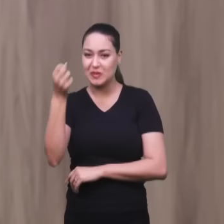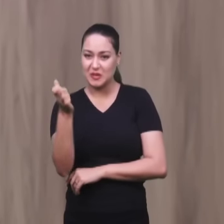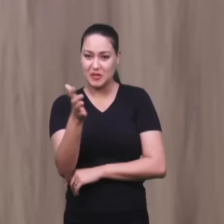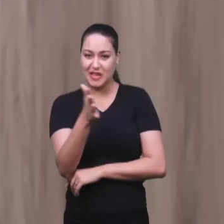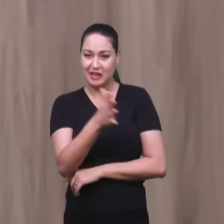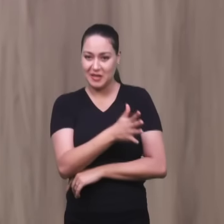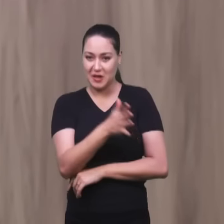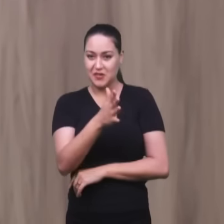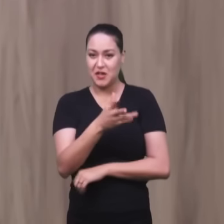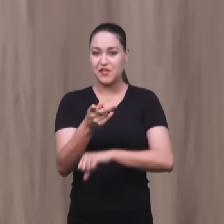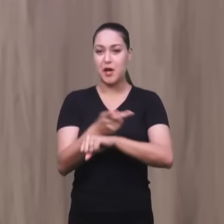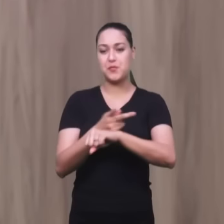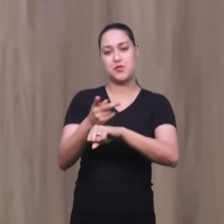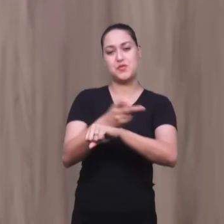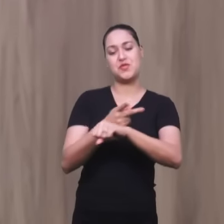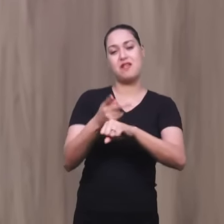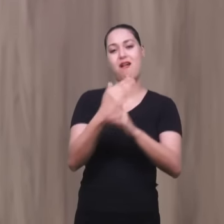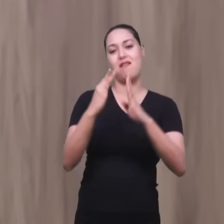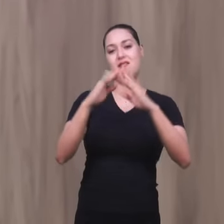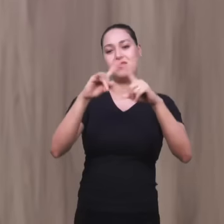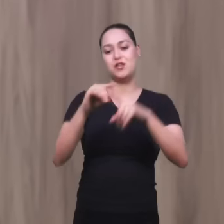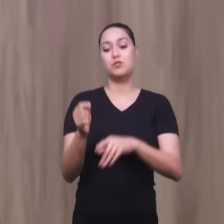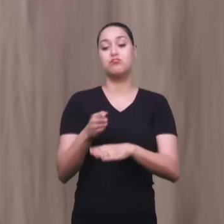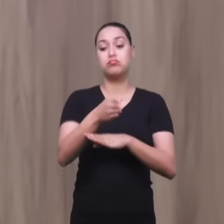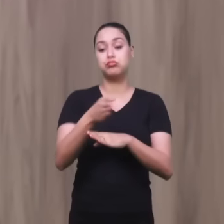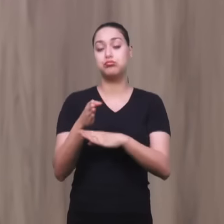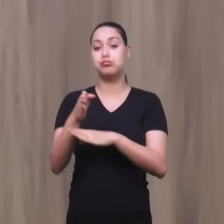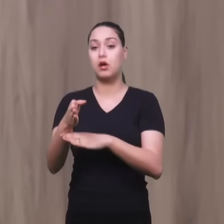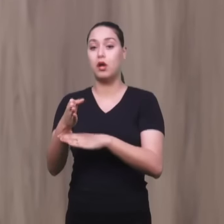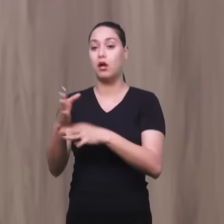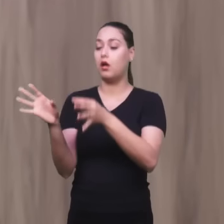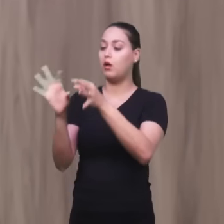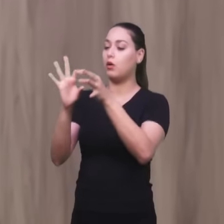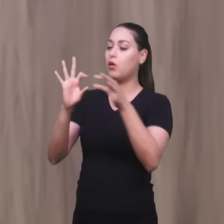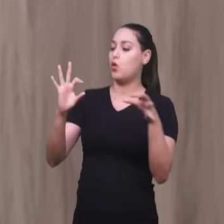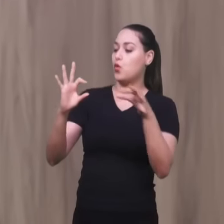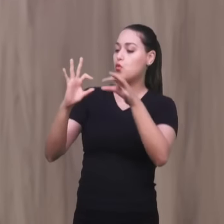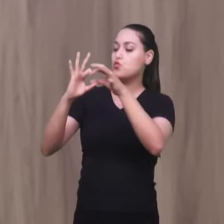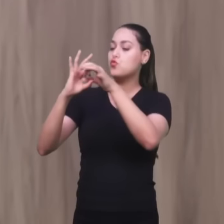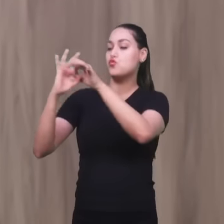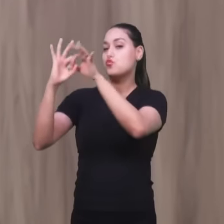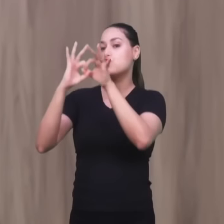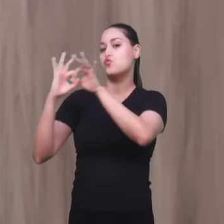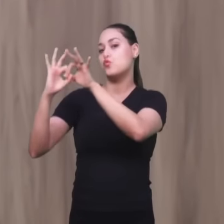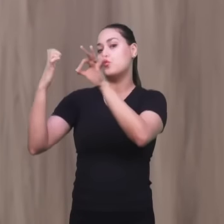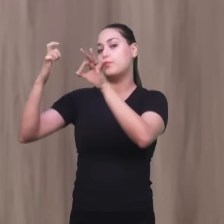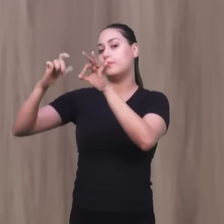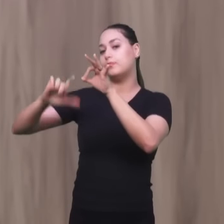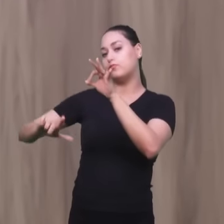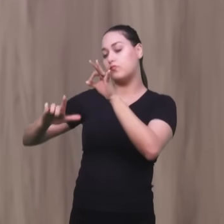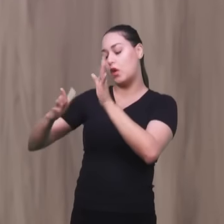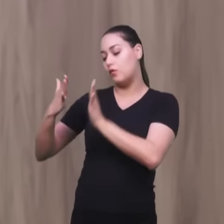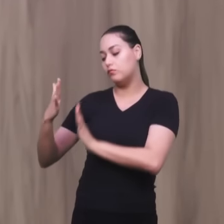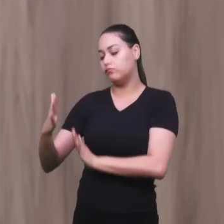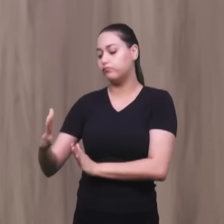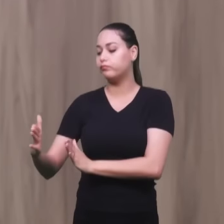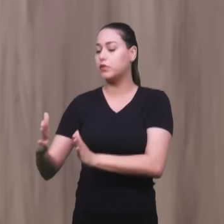E fará um conserto Com o Senhor E passará a andar Novamente no caminho Sem desviar